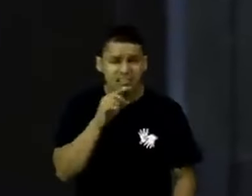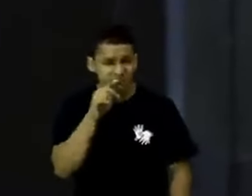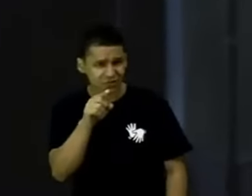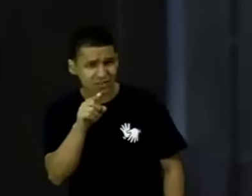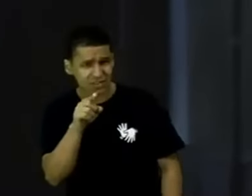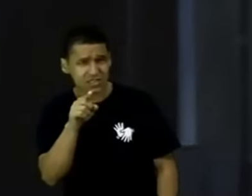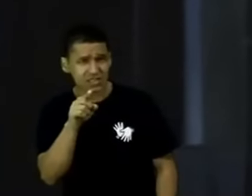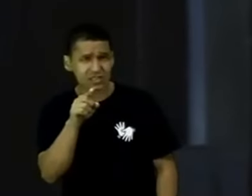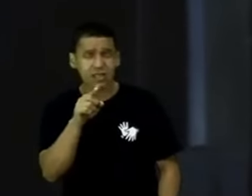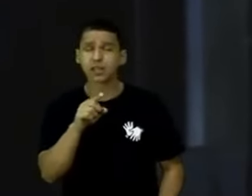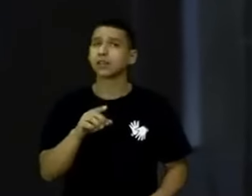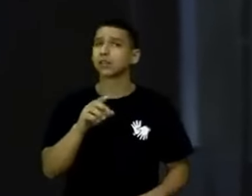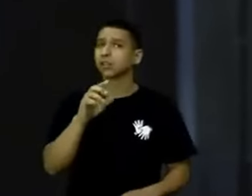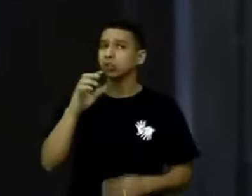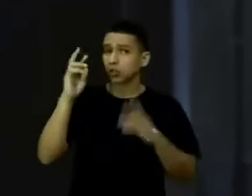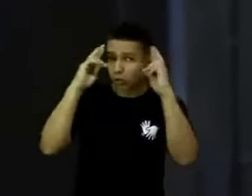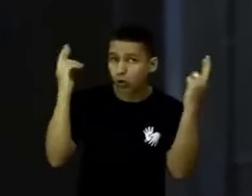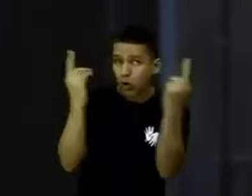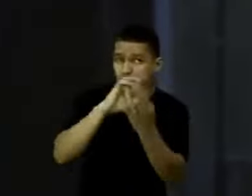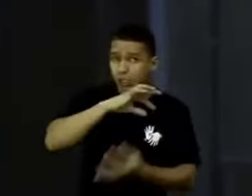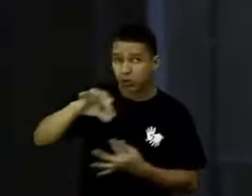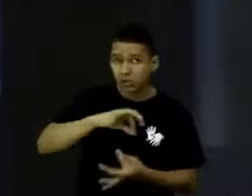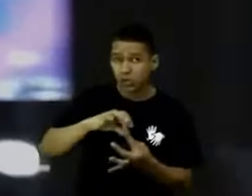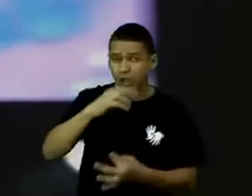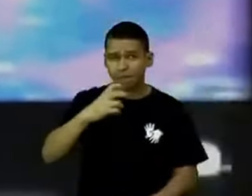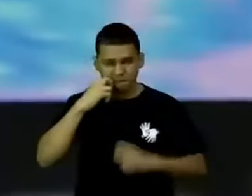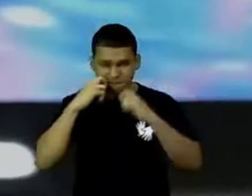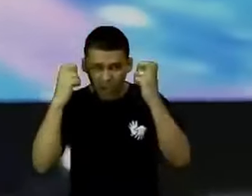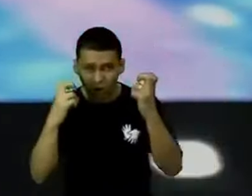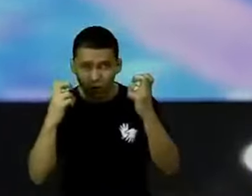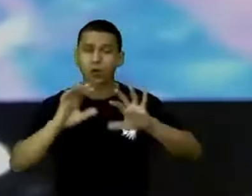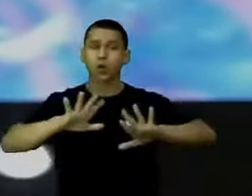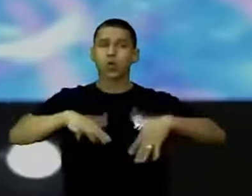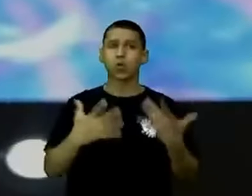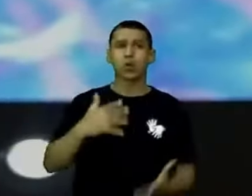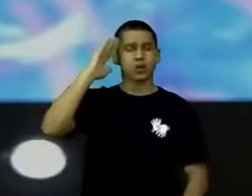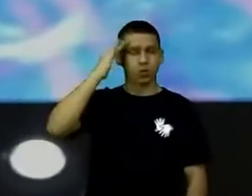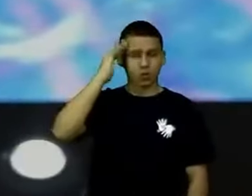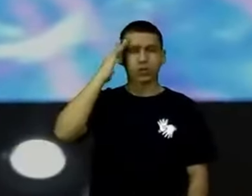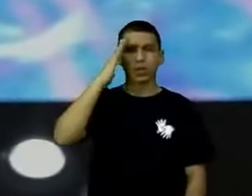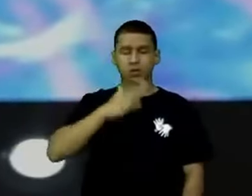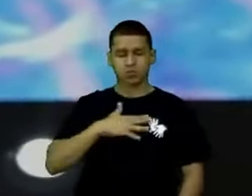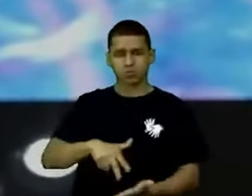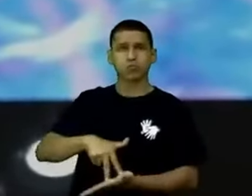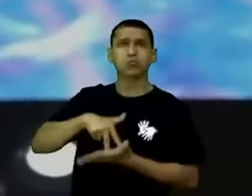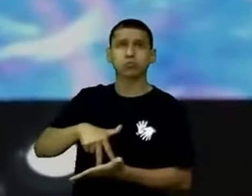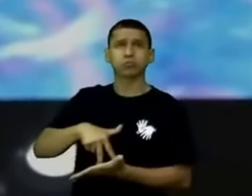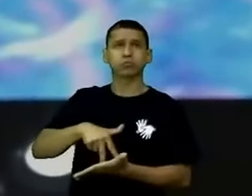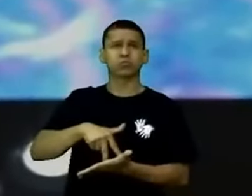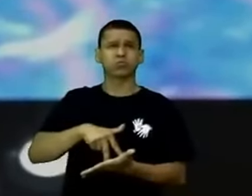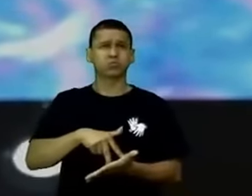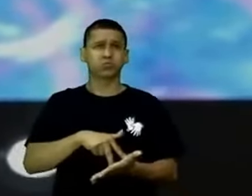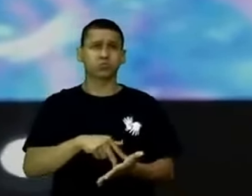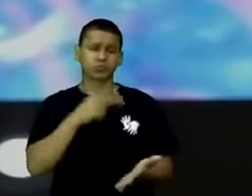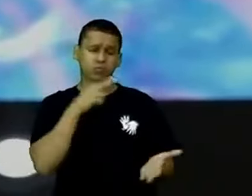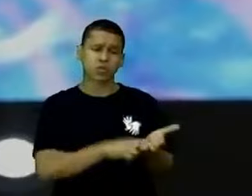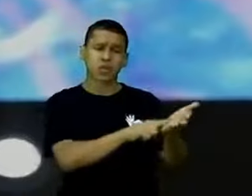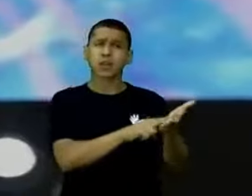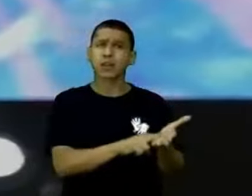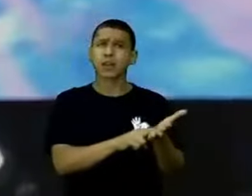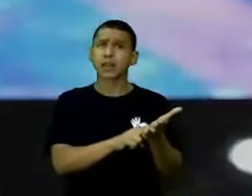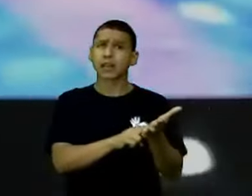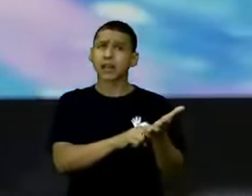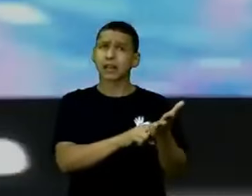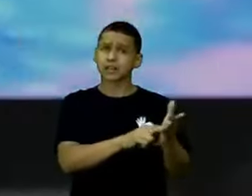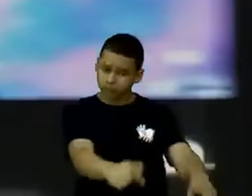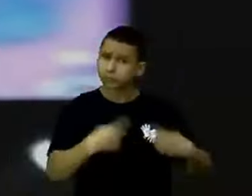vai passar vergonha. Porque quando eu entendo o meu lugar, cartas desafiadoras não me